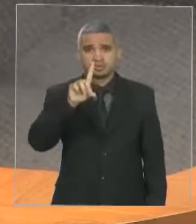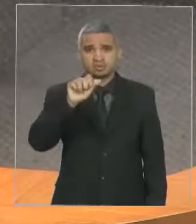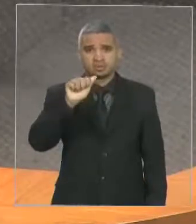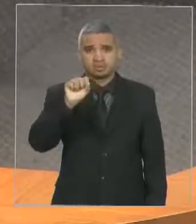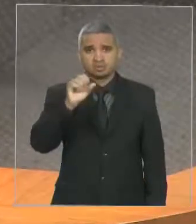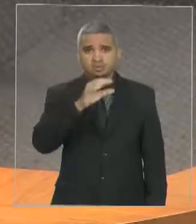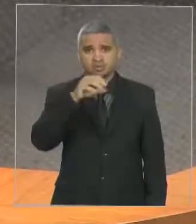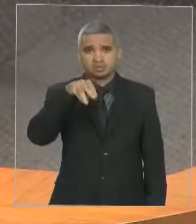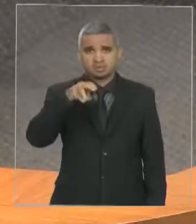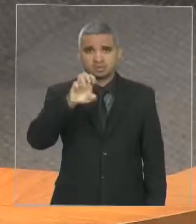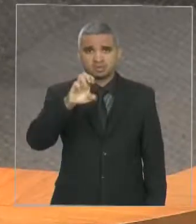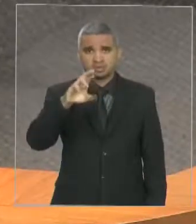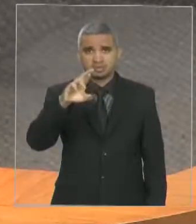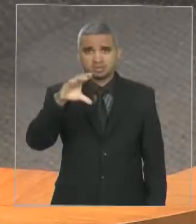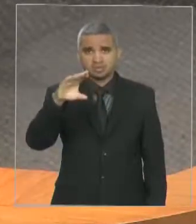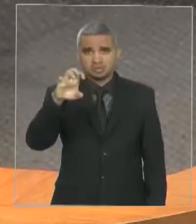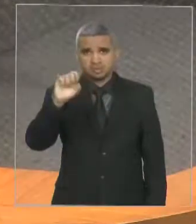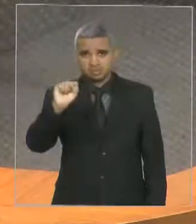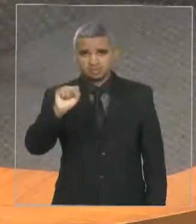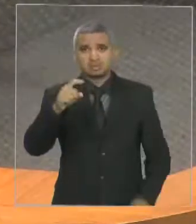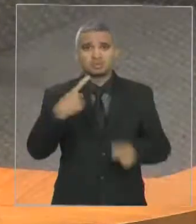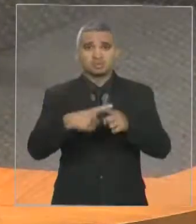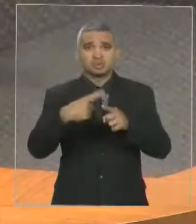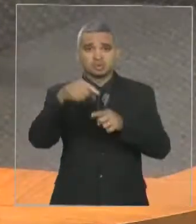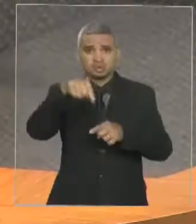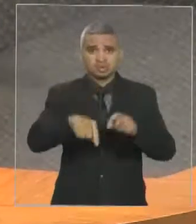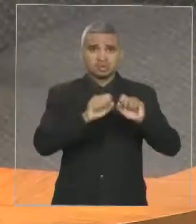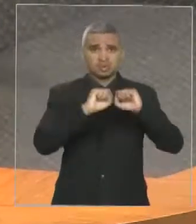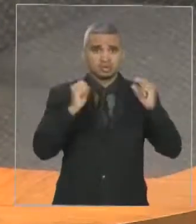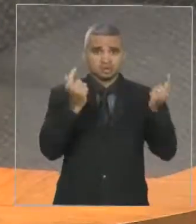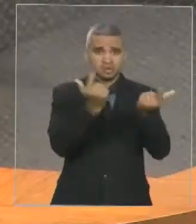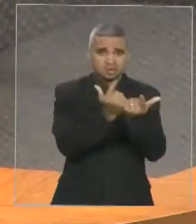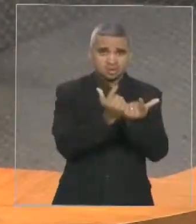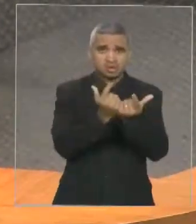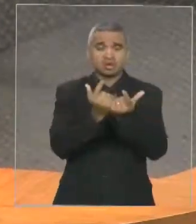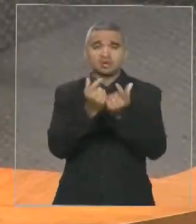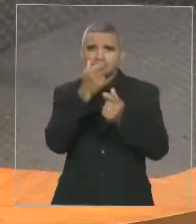ficou pequeno para a quantidade de participantes. Muito obrigada, senhor presidente.